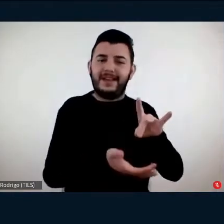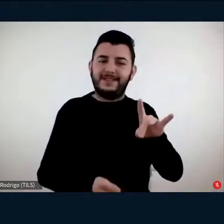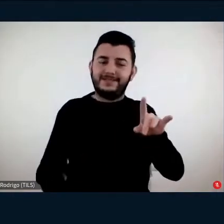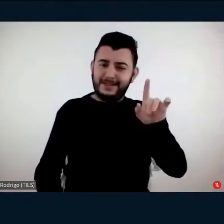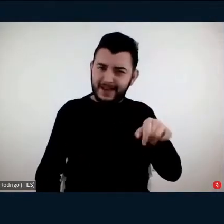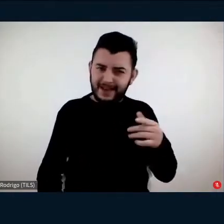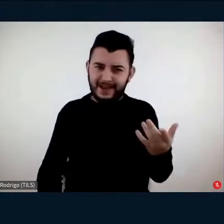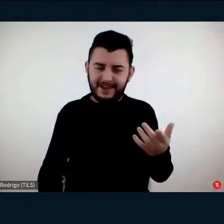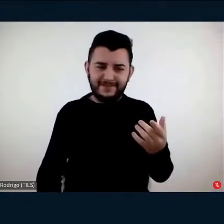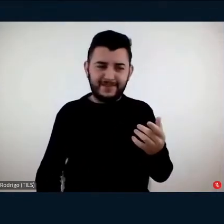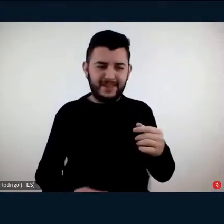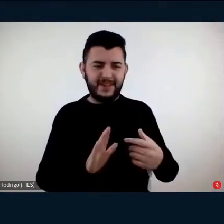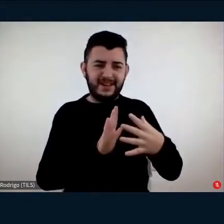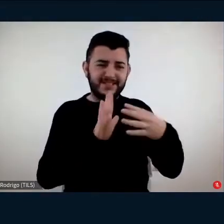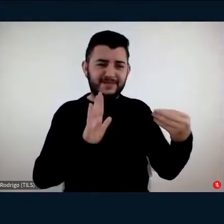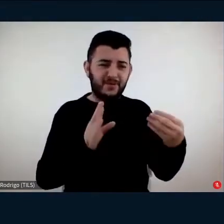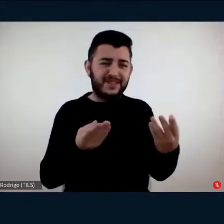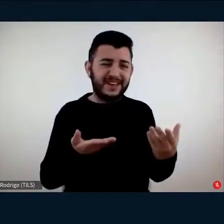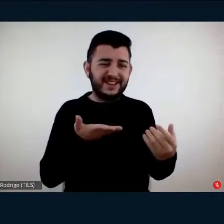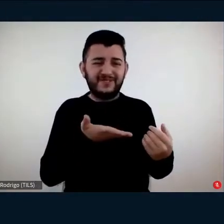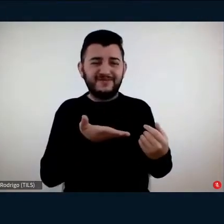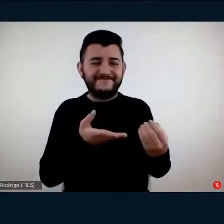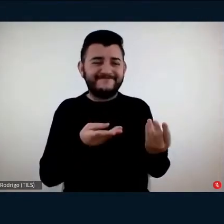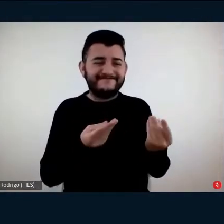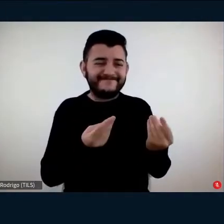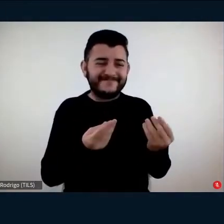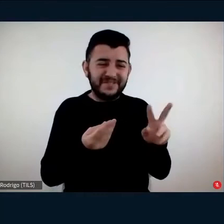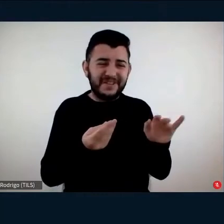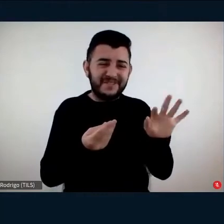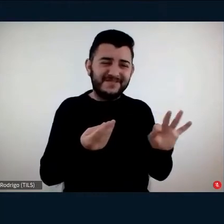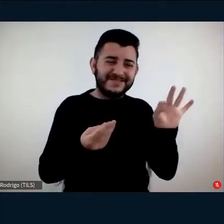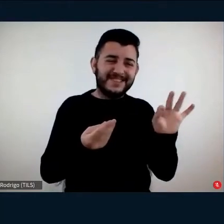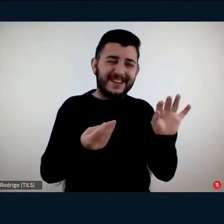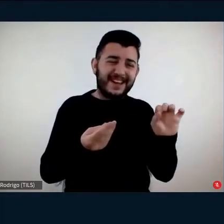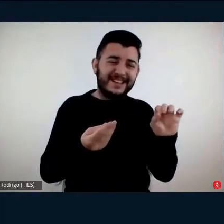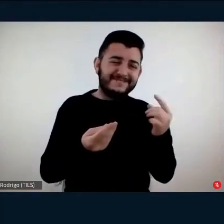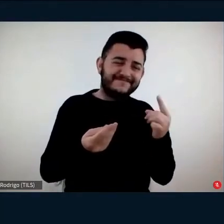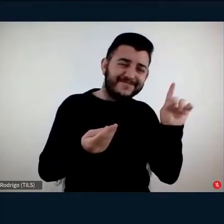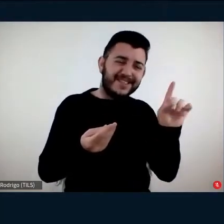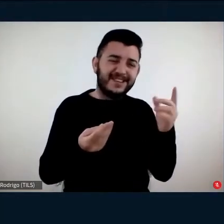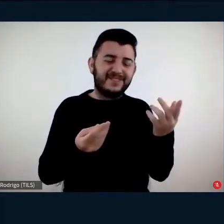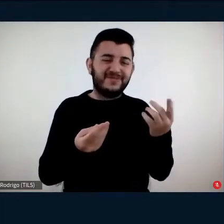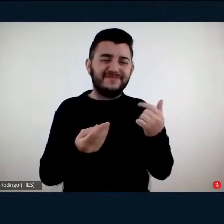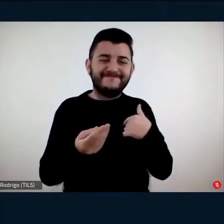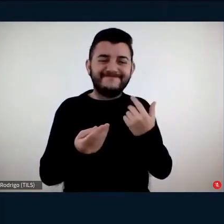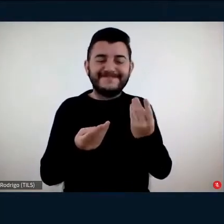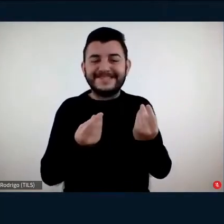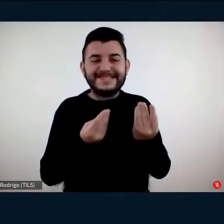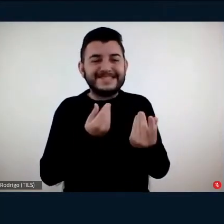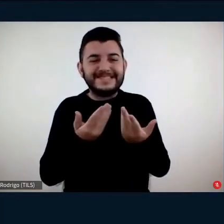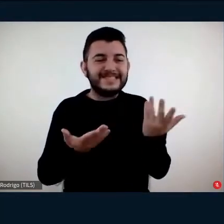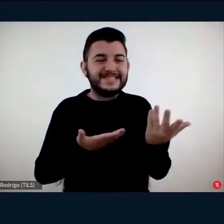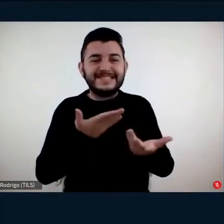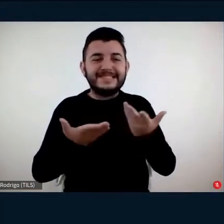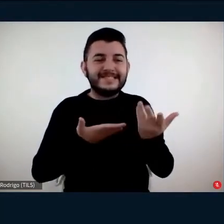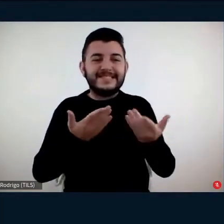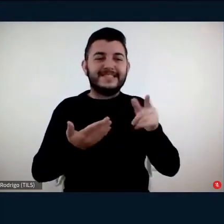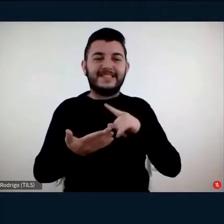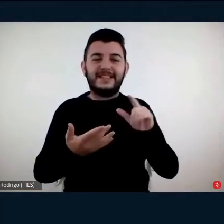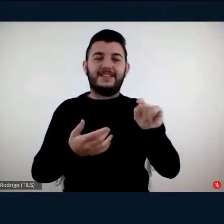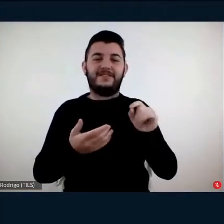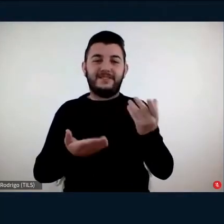uma forçação de barra ou não. Se a gente está com uma abordagem e